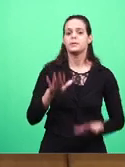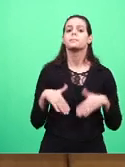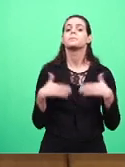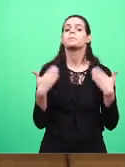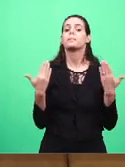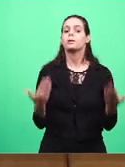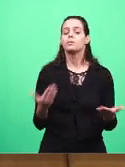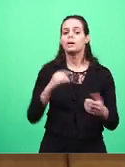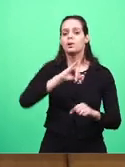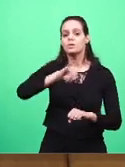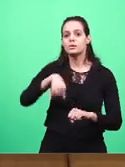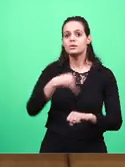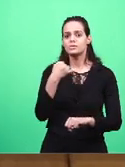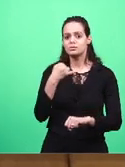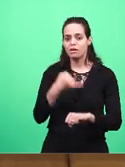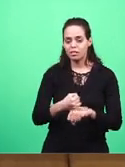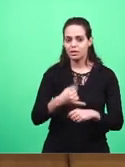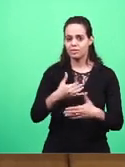Hein?